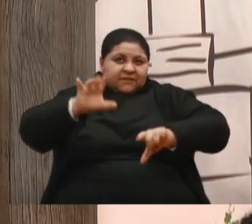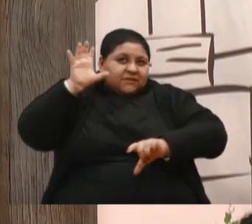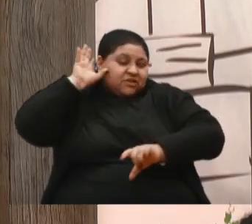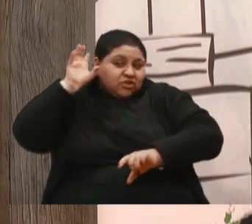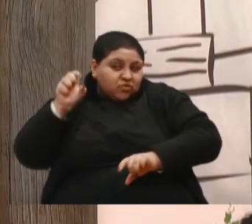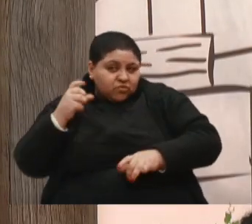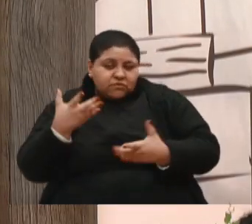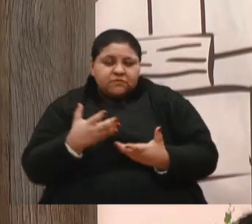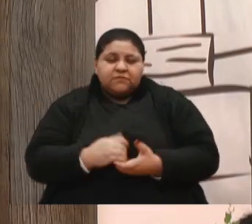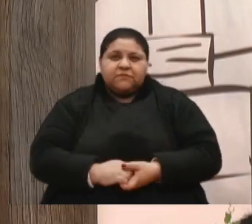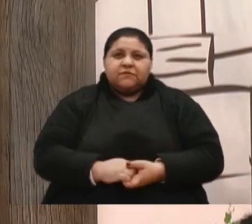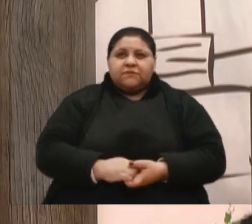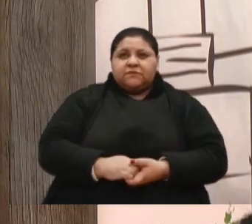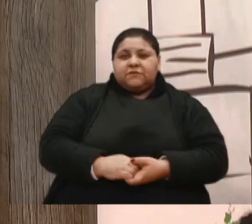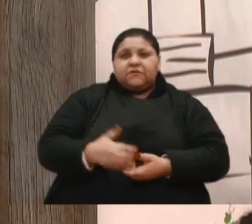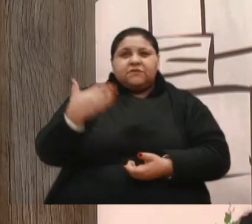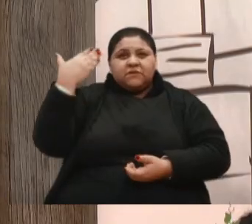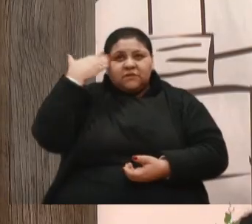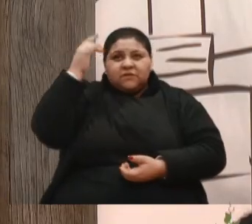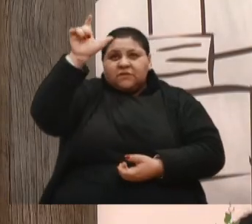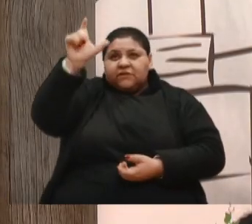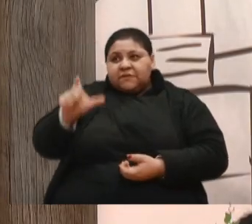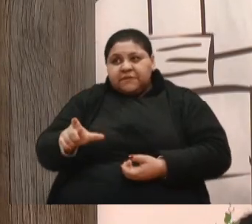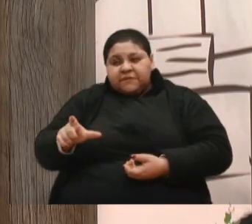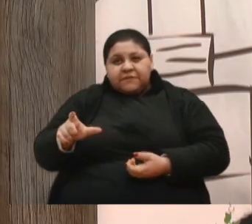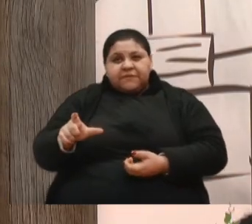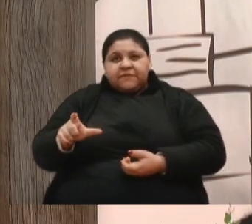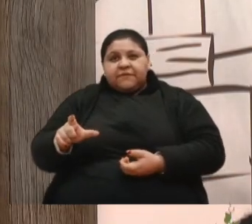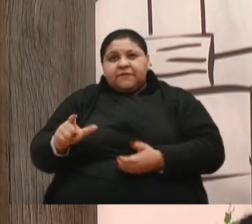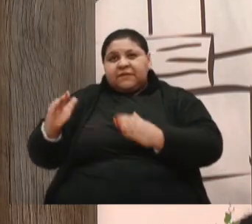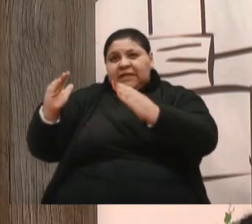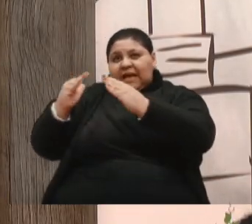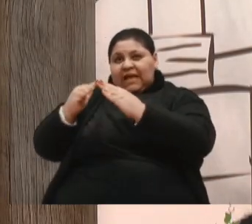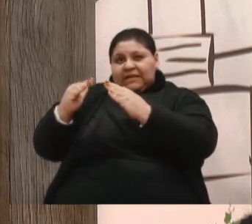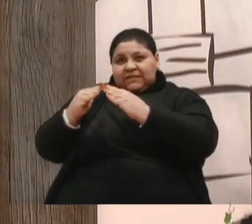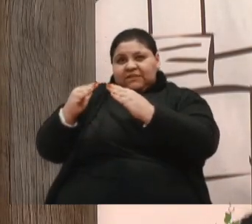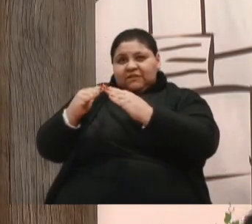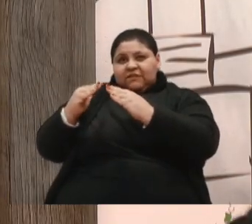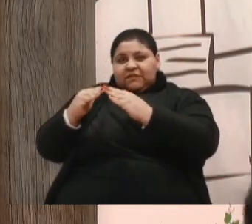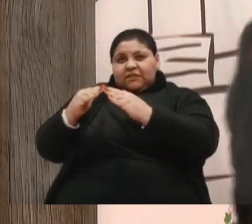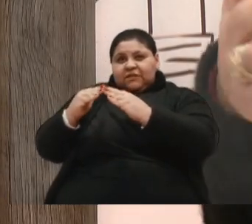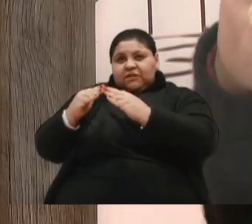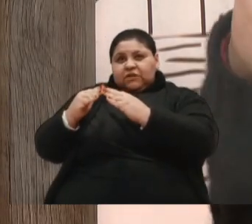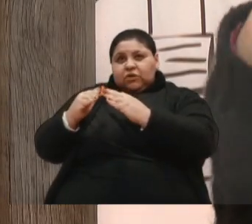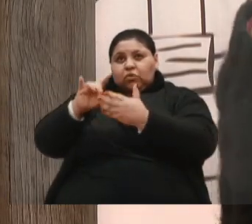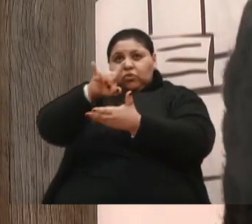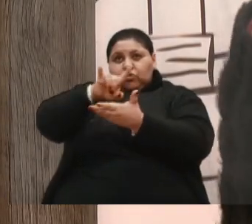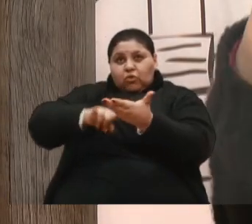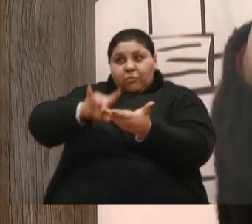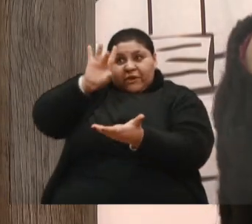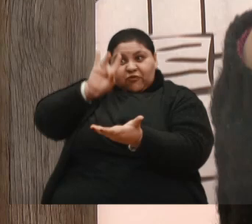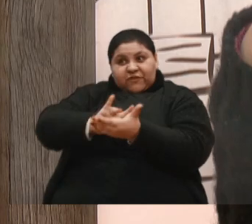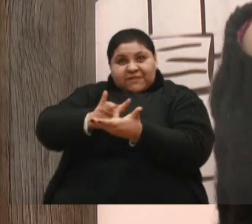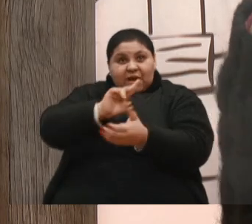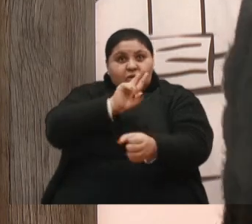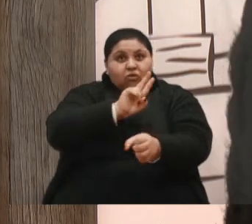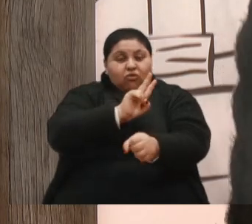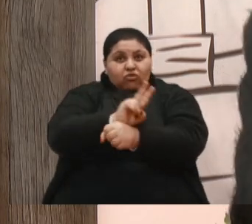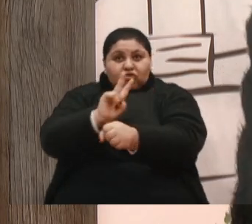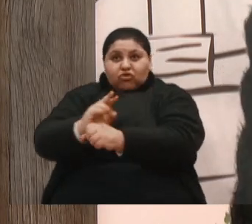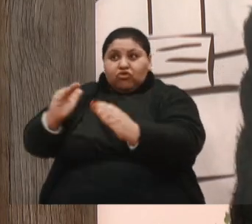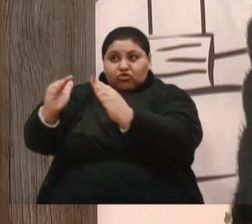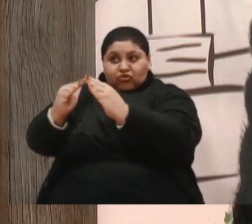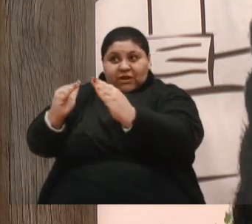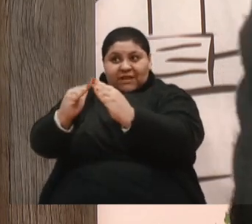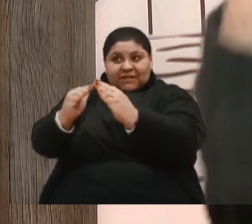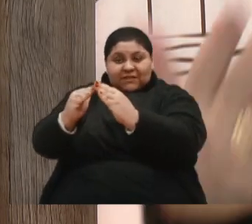né, a gente escuta muita coisa. E de saber que a pessoa está na casa, com medida protetiva e tudo está na